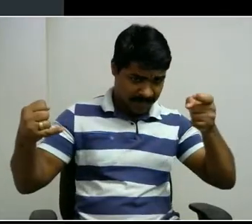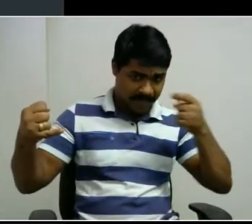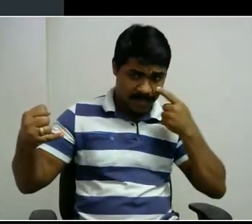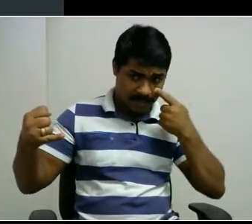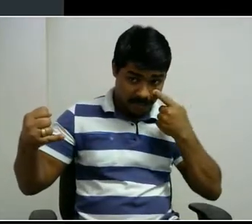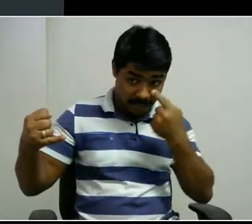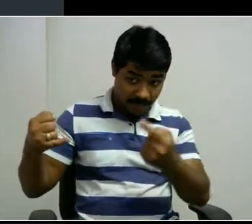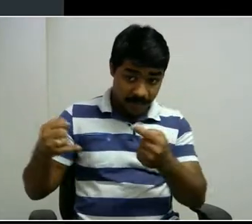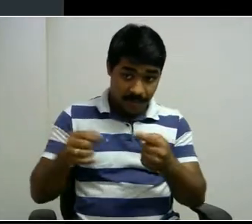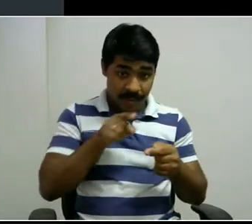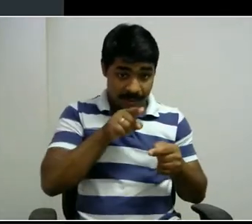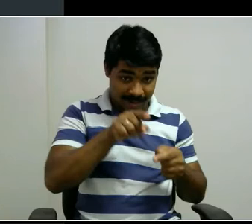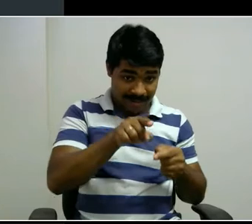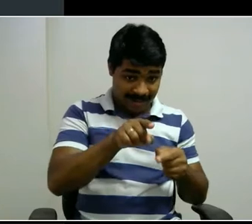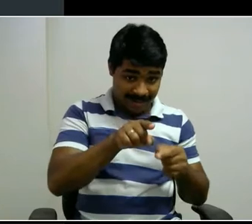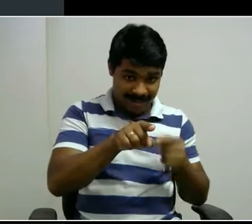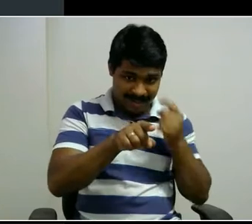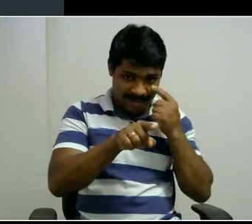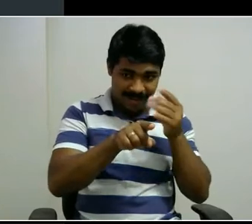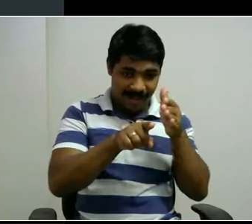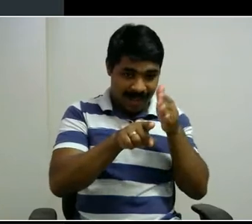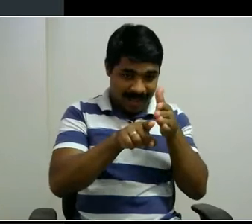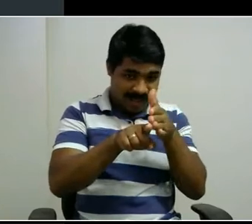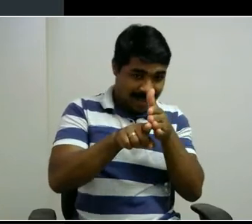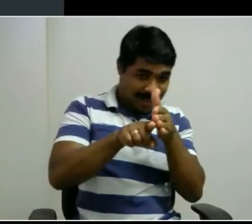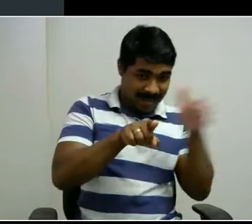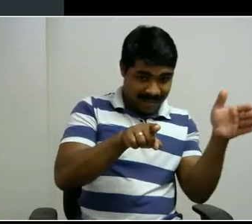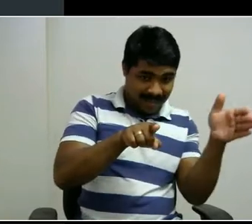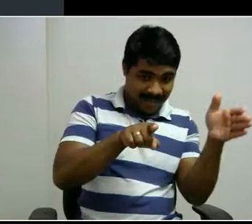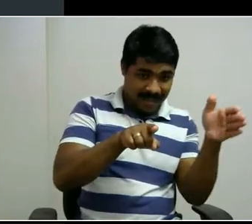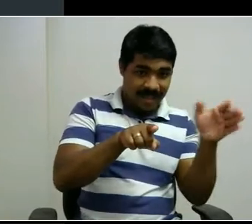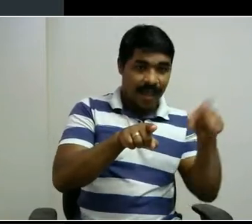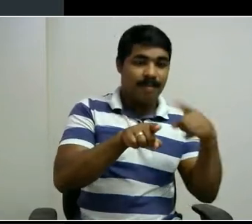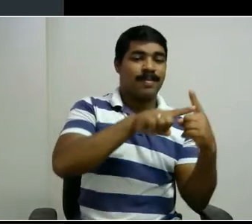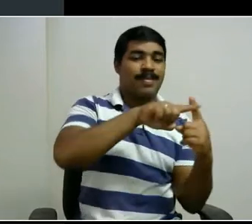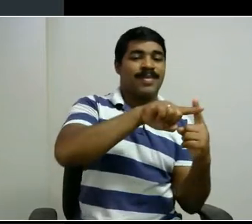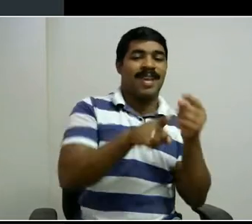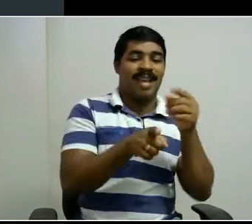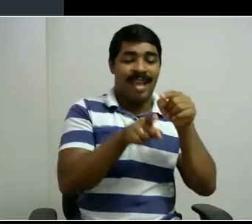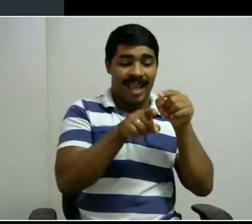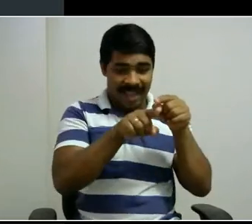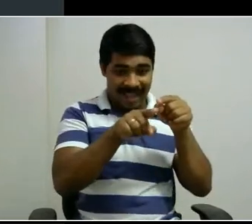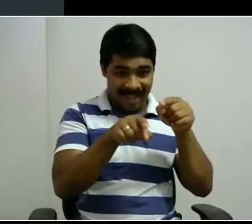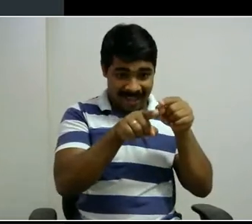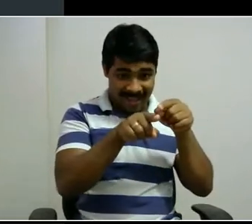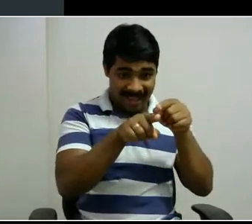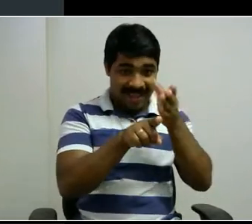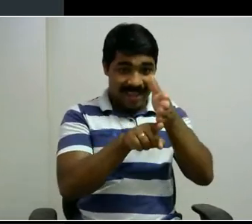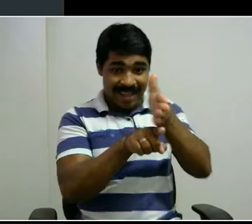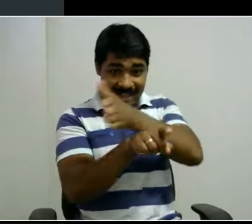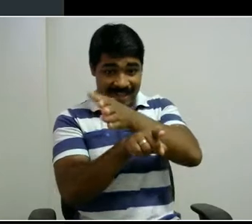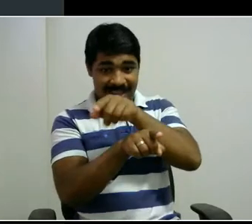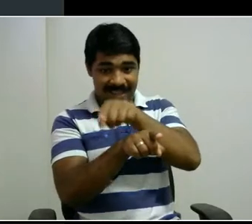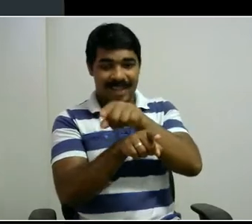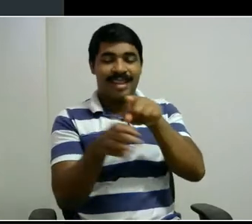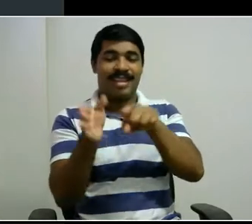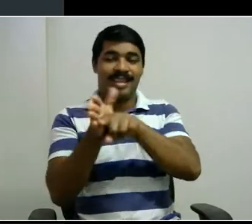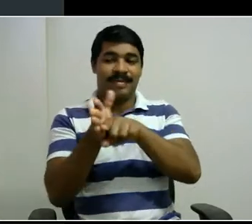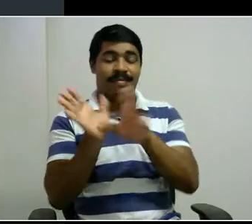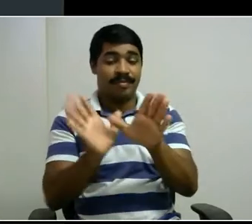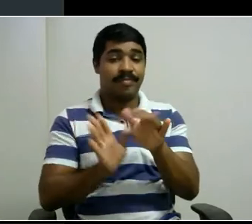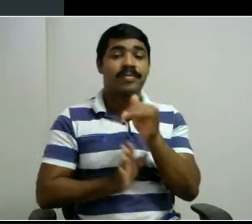partir desse ponto a função está sendo positiva. A partir desse ponto para trás, a função é negativa. Então, por